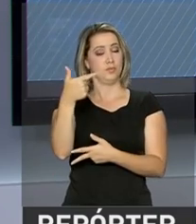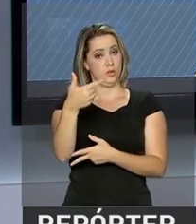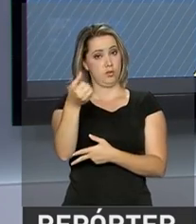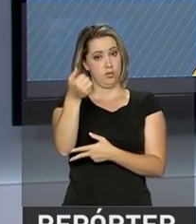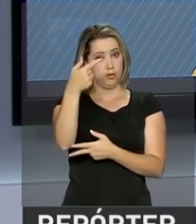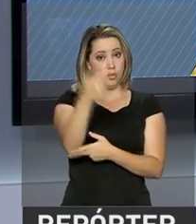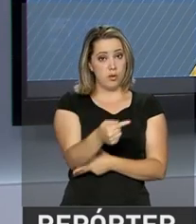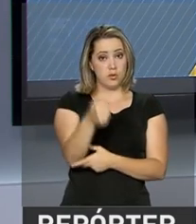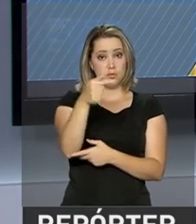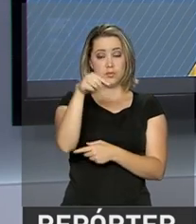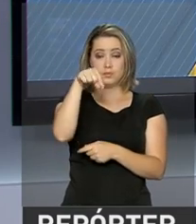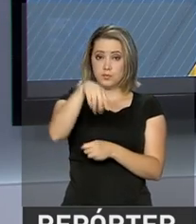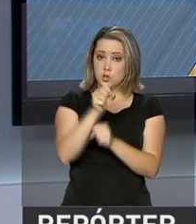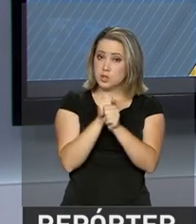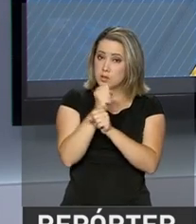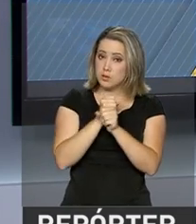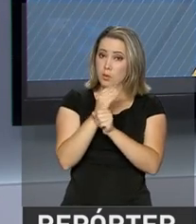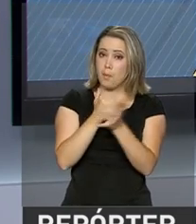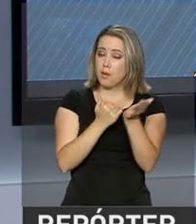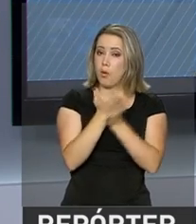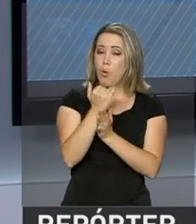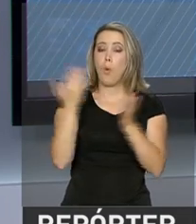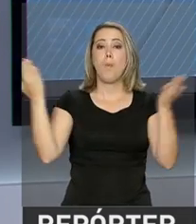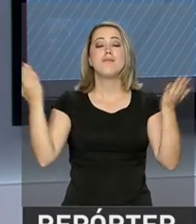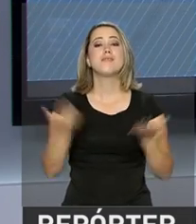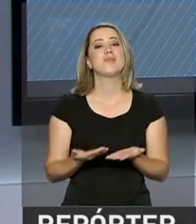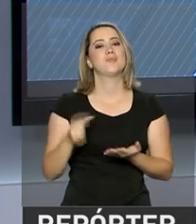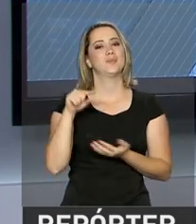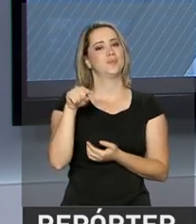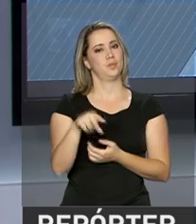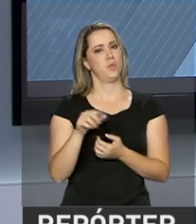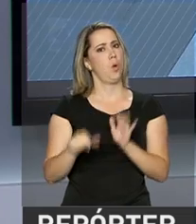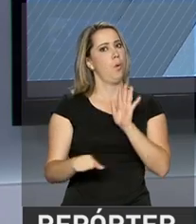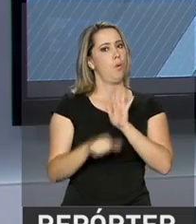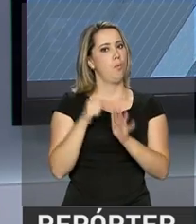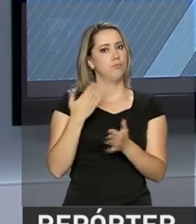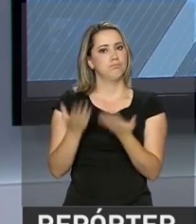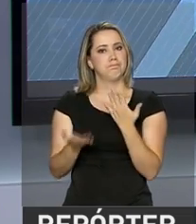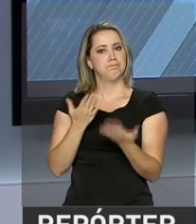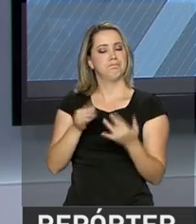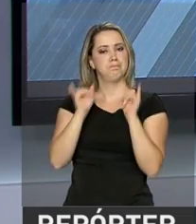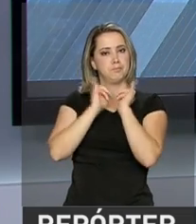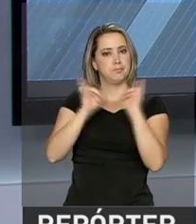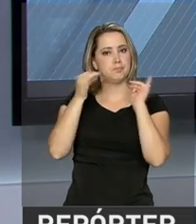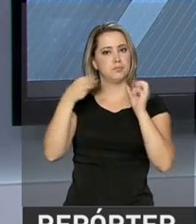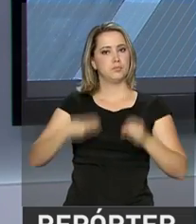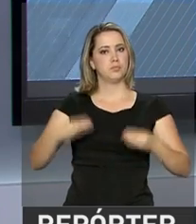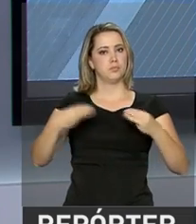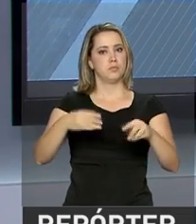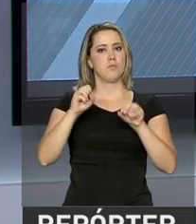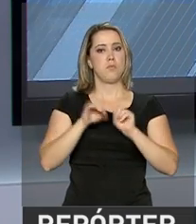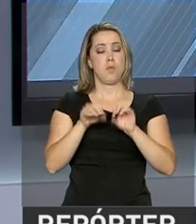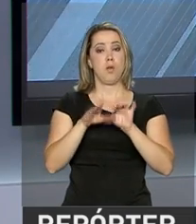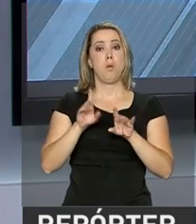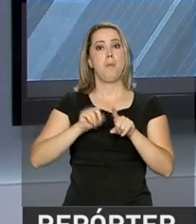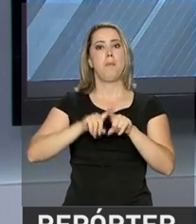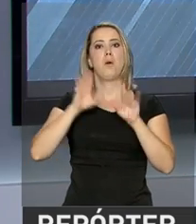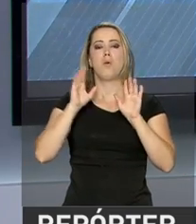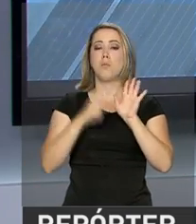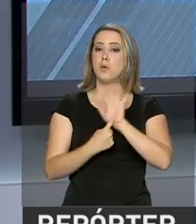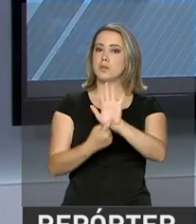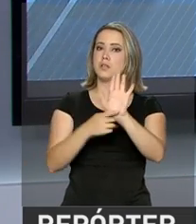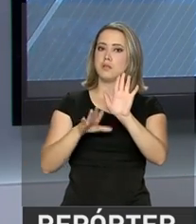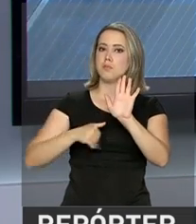de 2017, começaram hoje. O primeiro balanço divulgado pelo Ministério da Educação mostra que mais